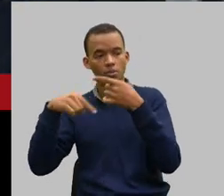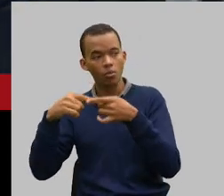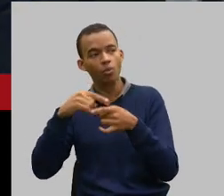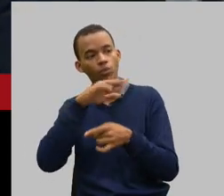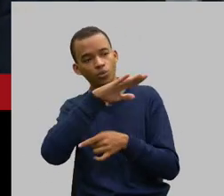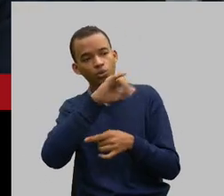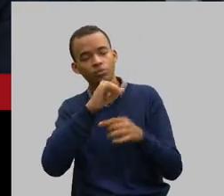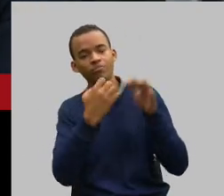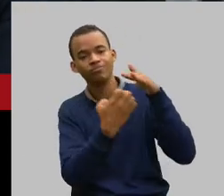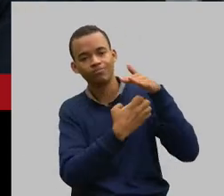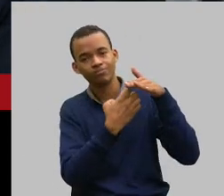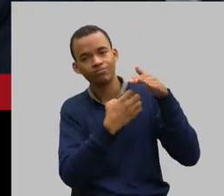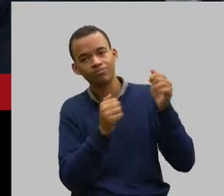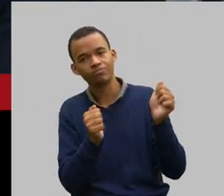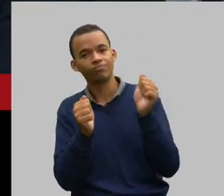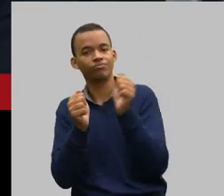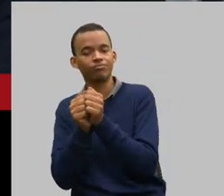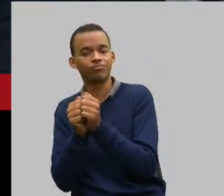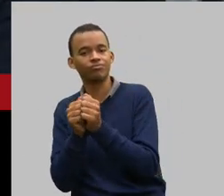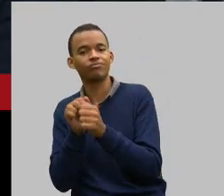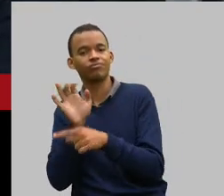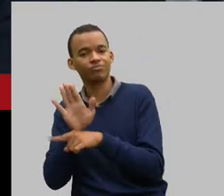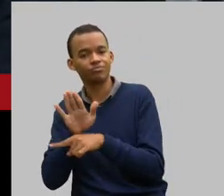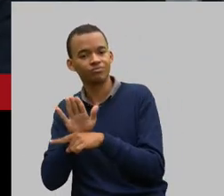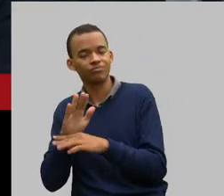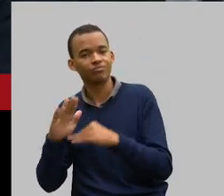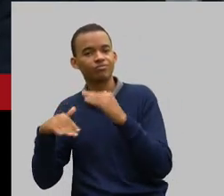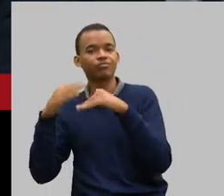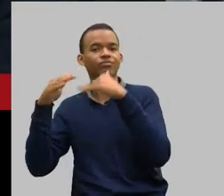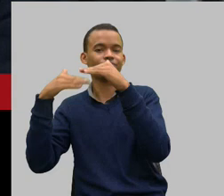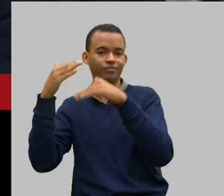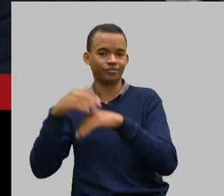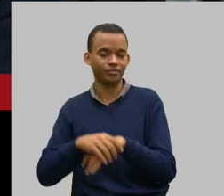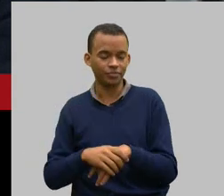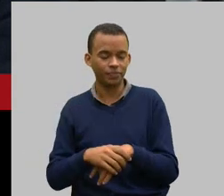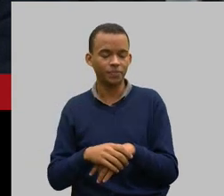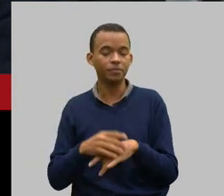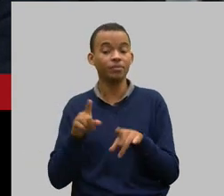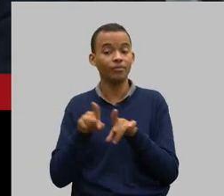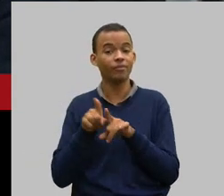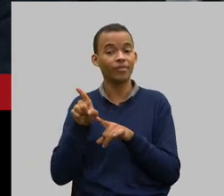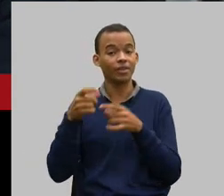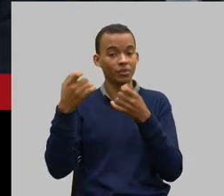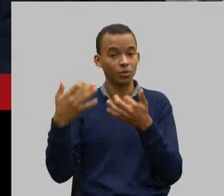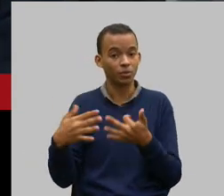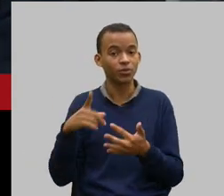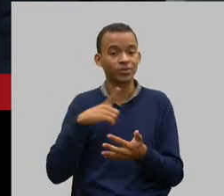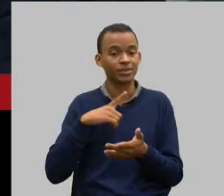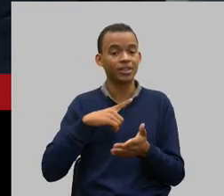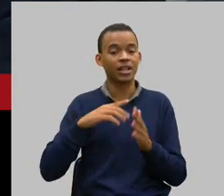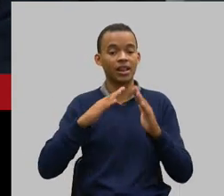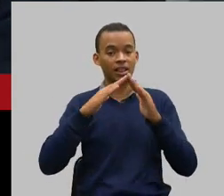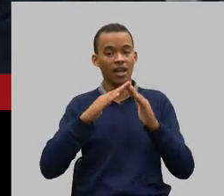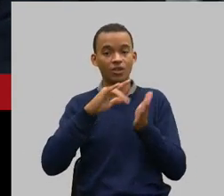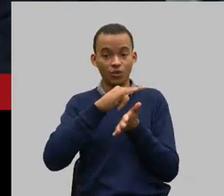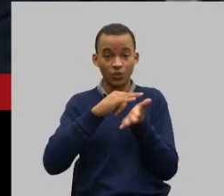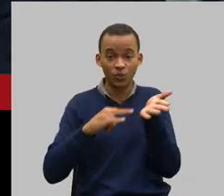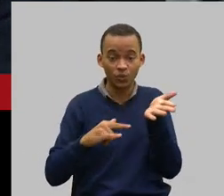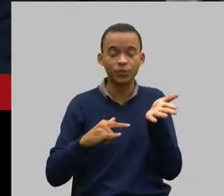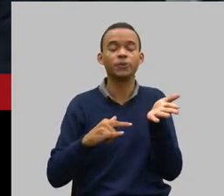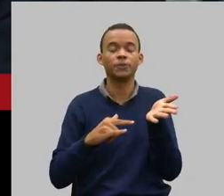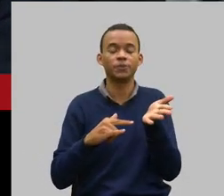importante que da atração da entregue de títulos parabenizar você pela iniciativa de apoio lá em Uruana de Minas porque